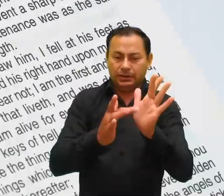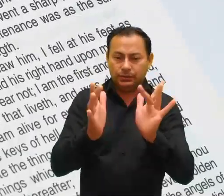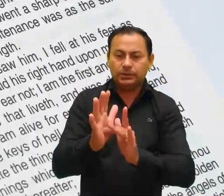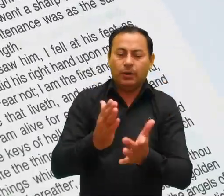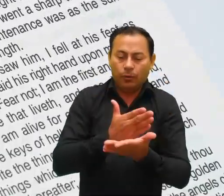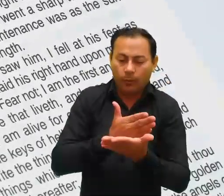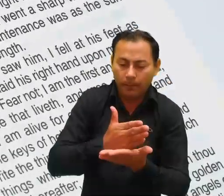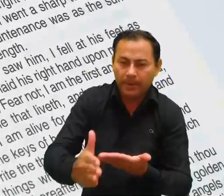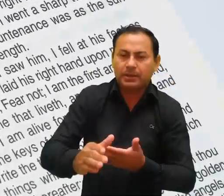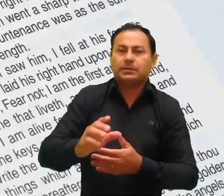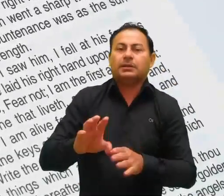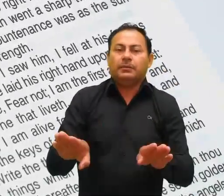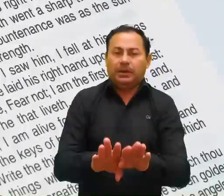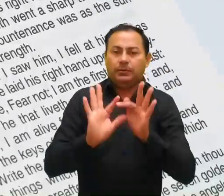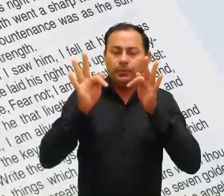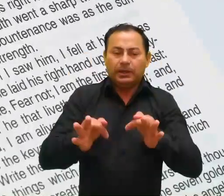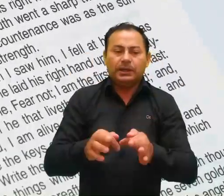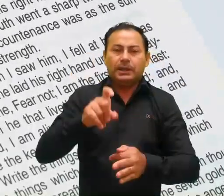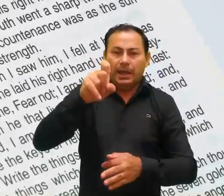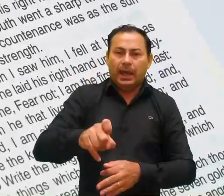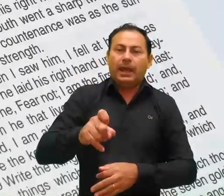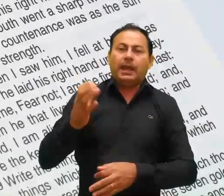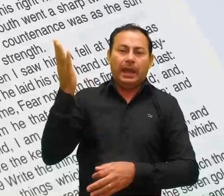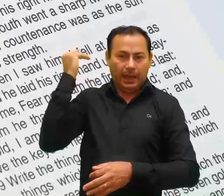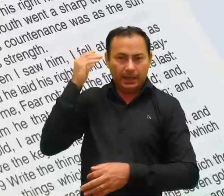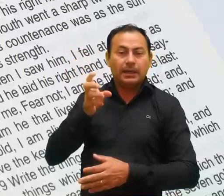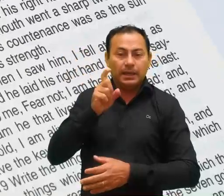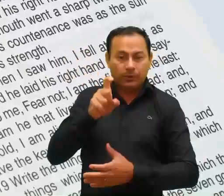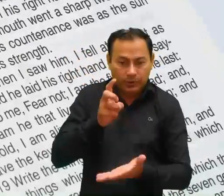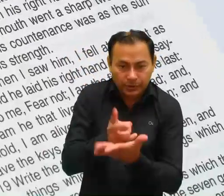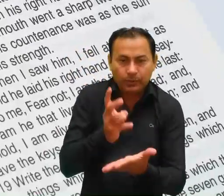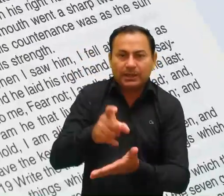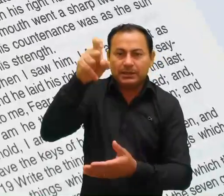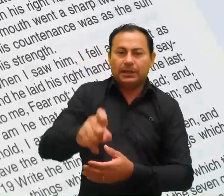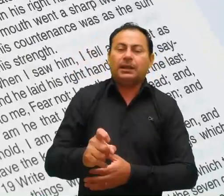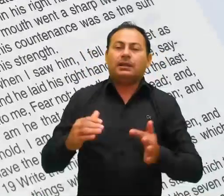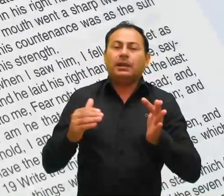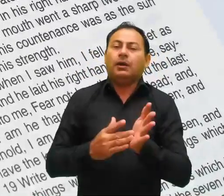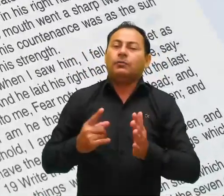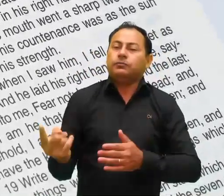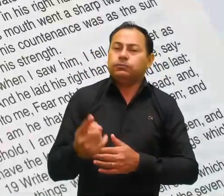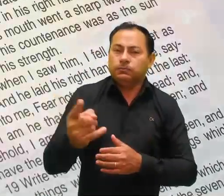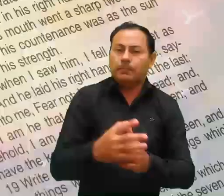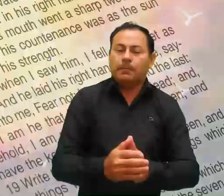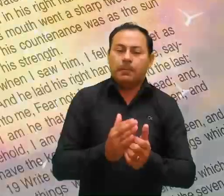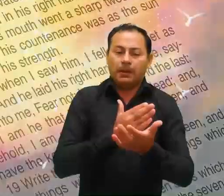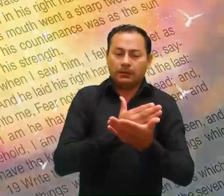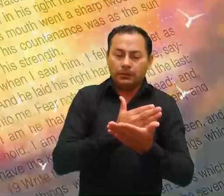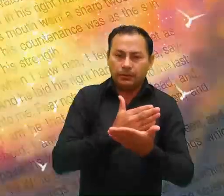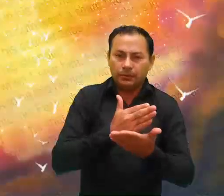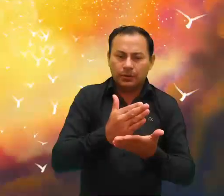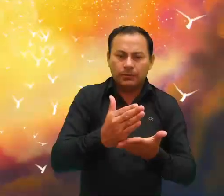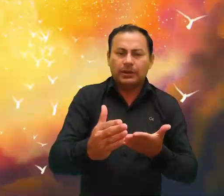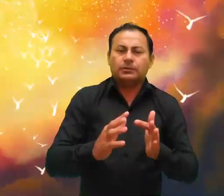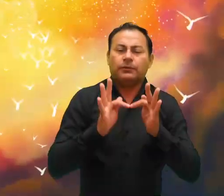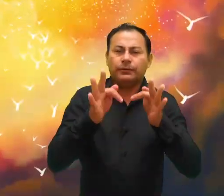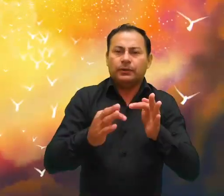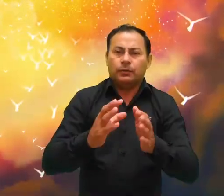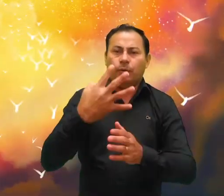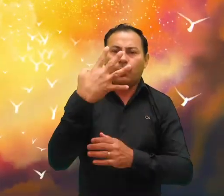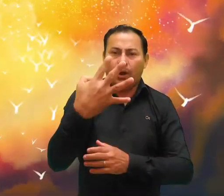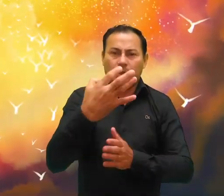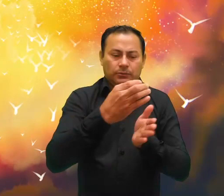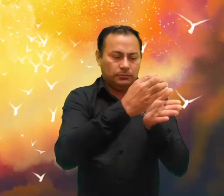e o fim, que era e é e sempre será o eterno Cristo. A revelação do começo e do fim está ilustrada para nós no